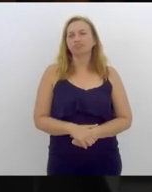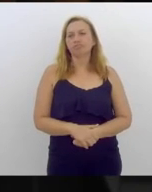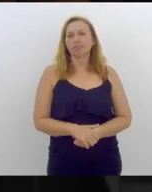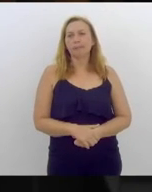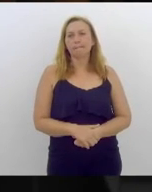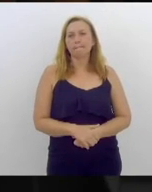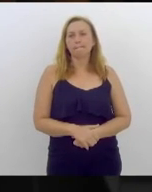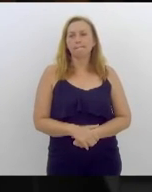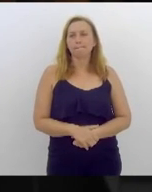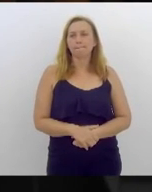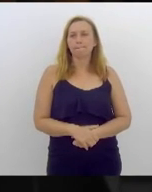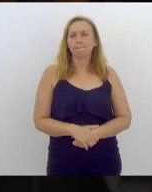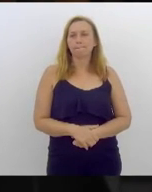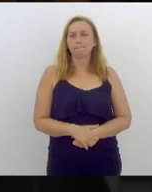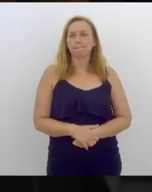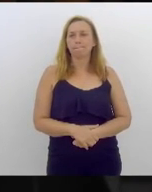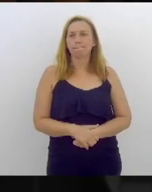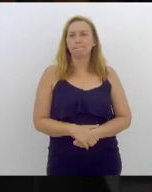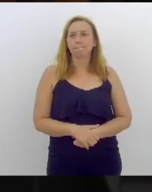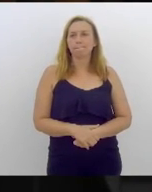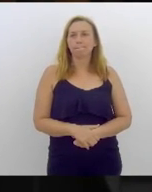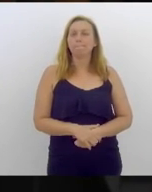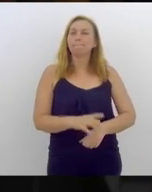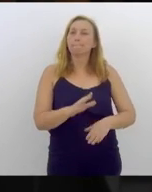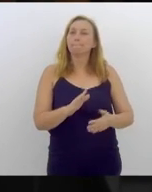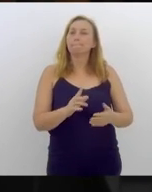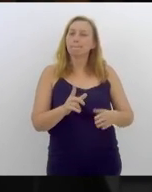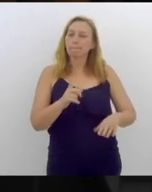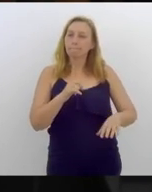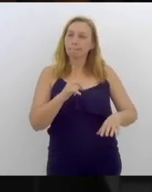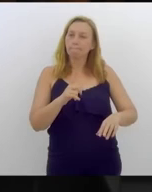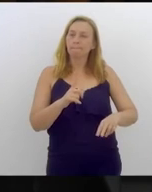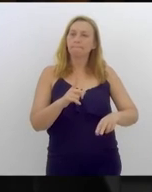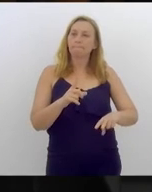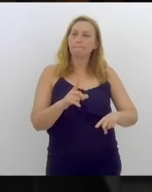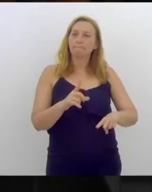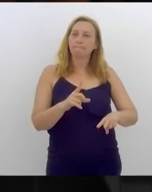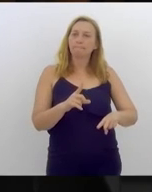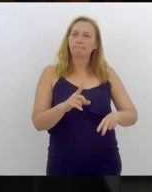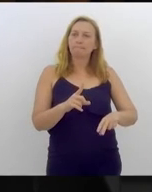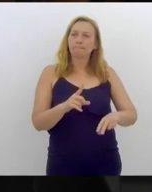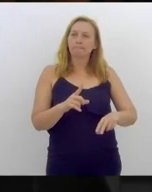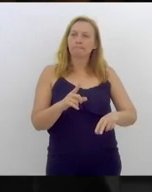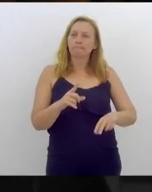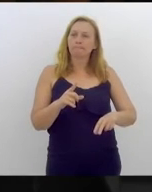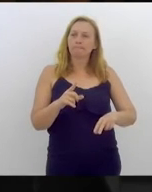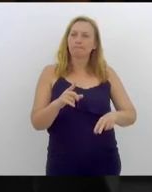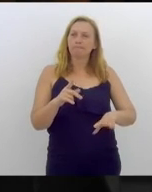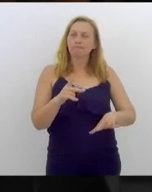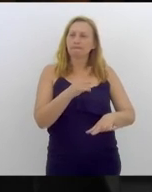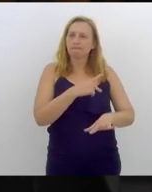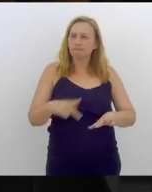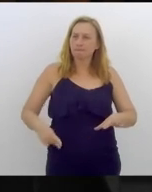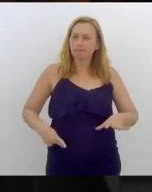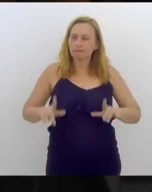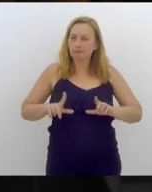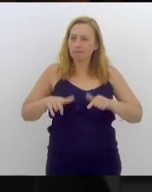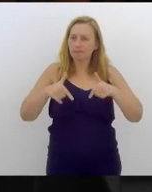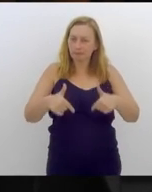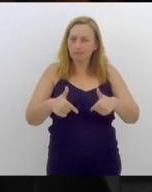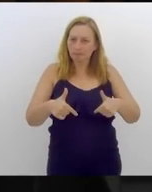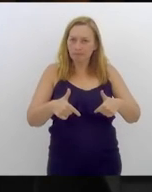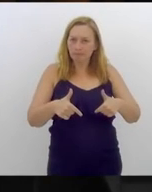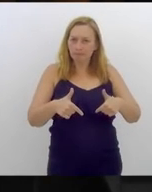a apreensão de que em algum momento Jair bolsonaro pudesse dar a ele o mesmo tratamento que dispensou A Daniel